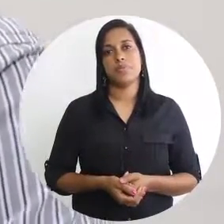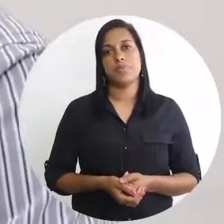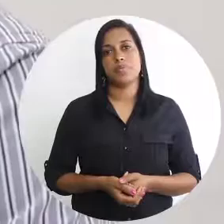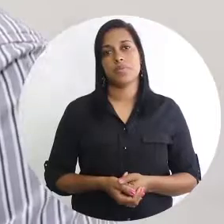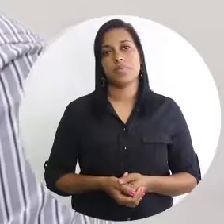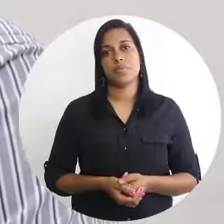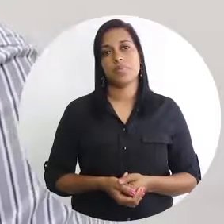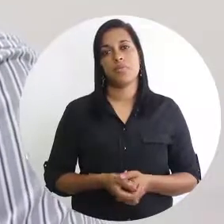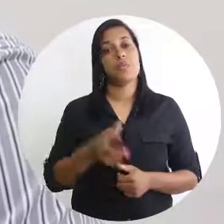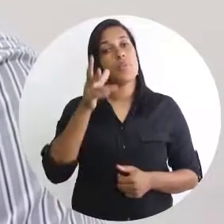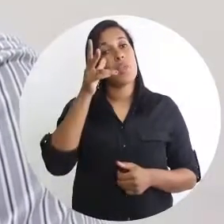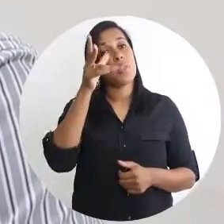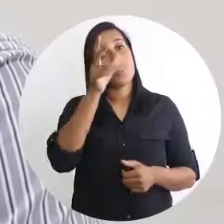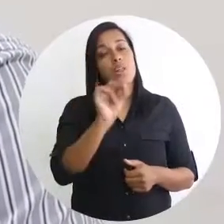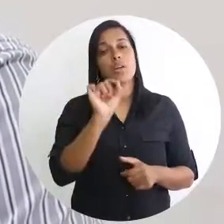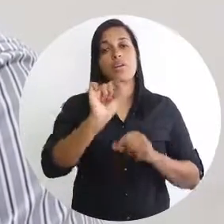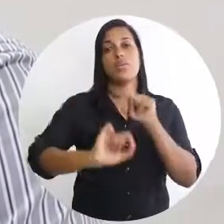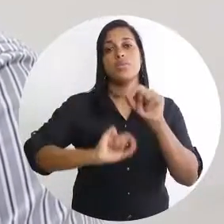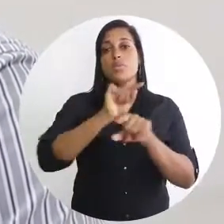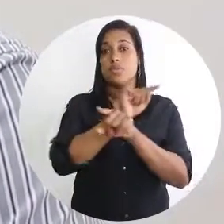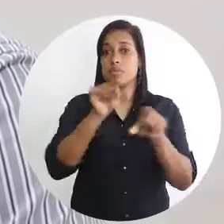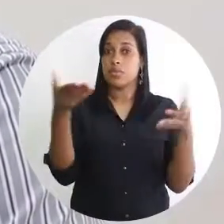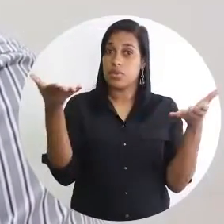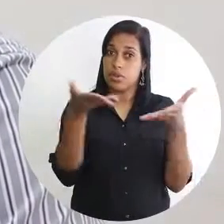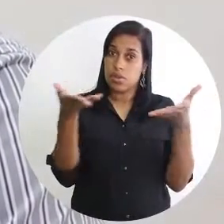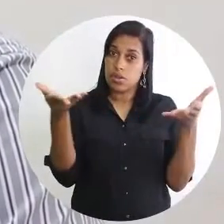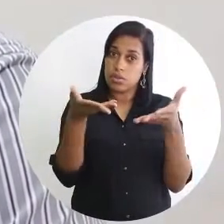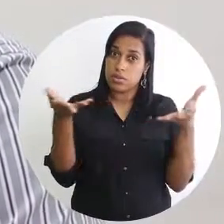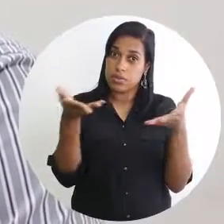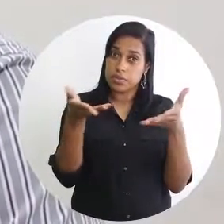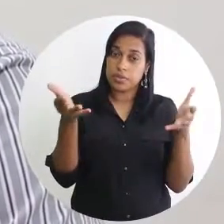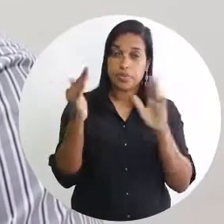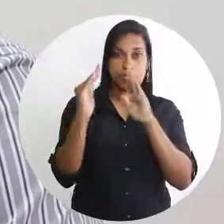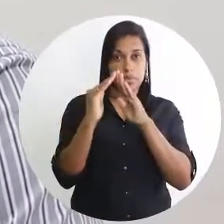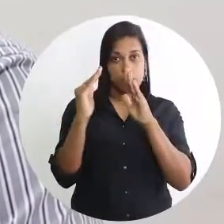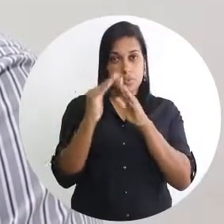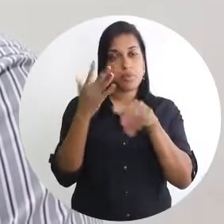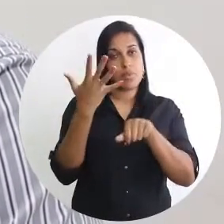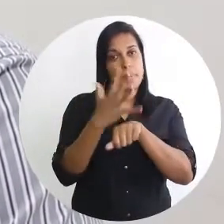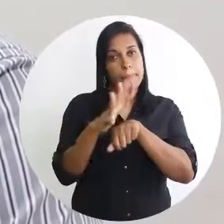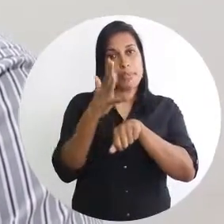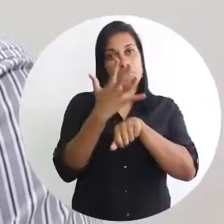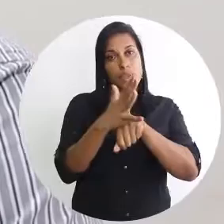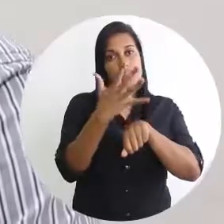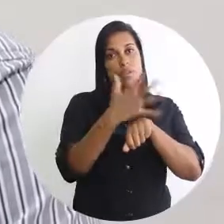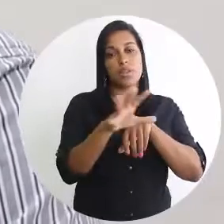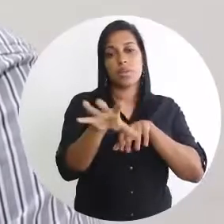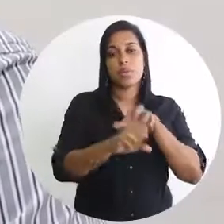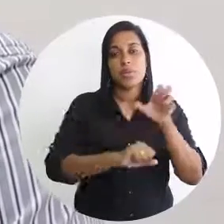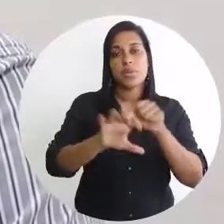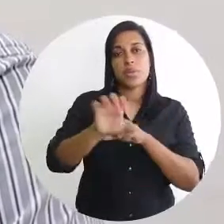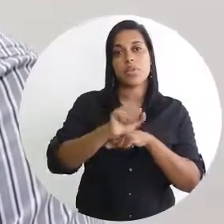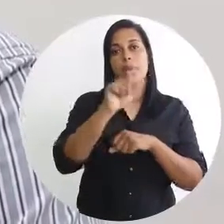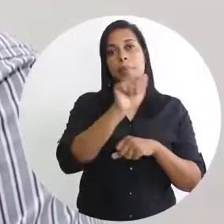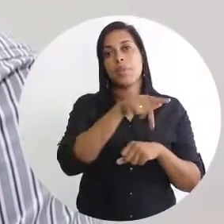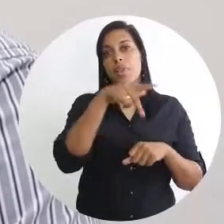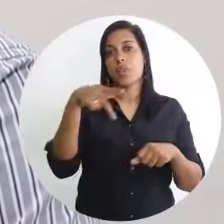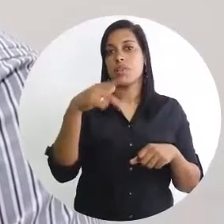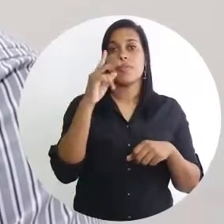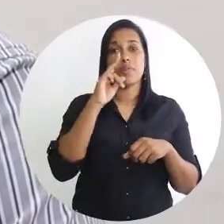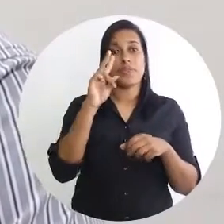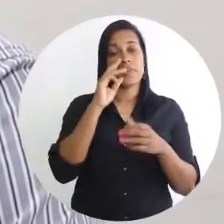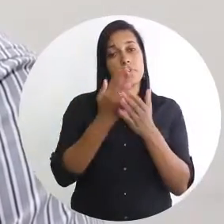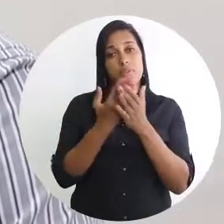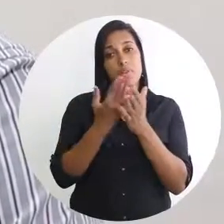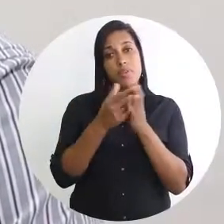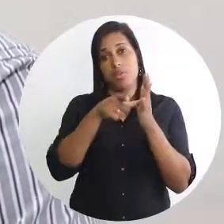Então a ideia é que você agora aí em casa você pratique e pegue a aplicação que a gente viu na aula